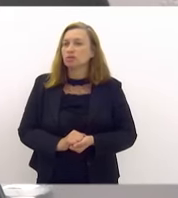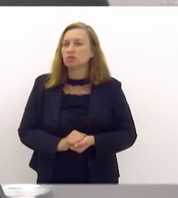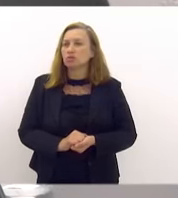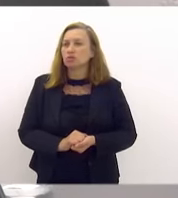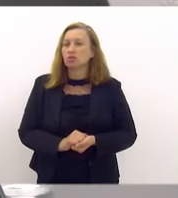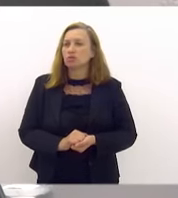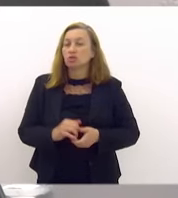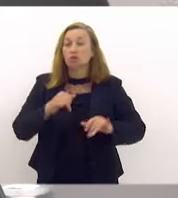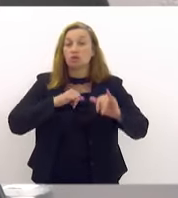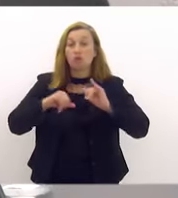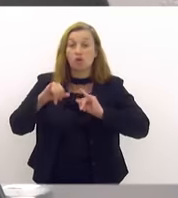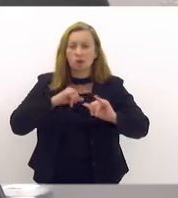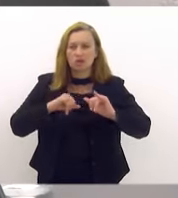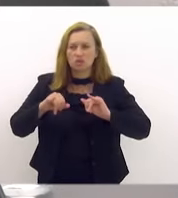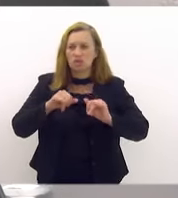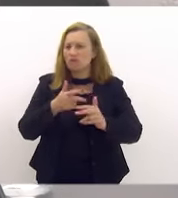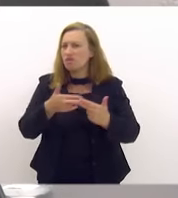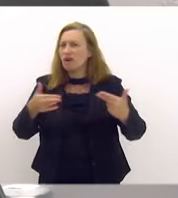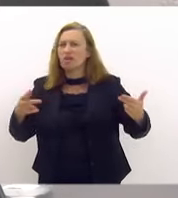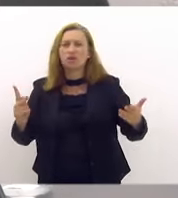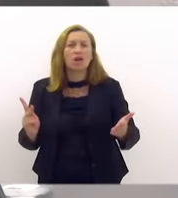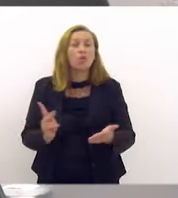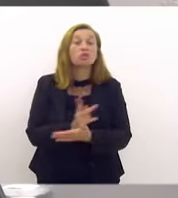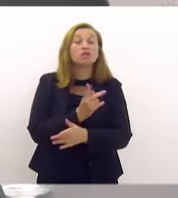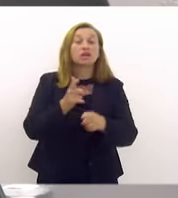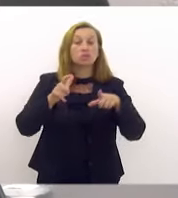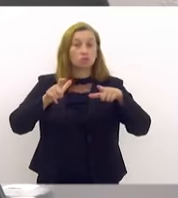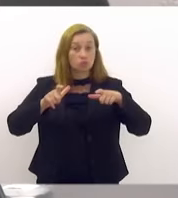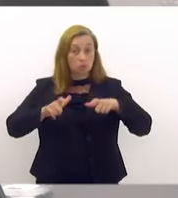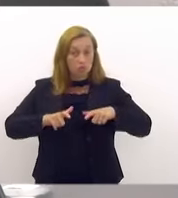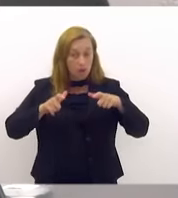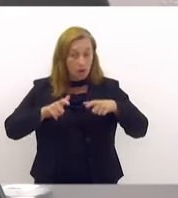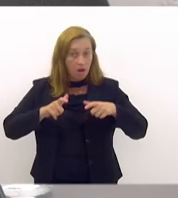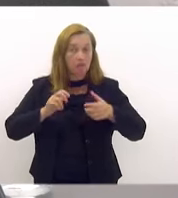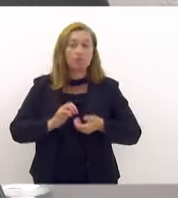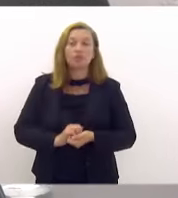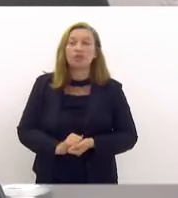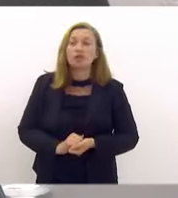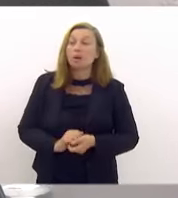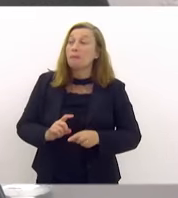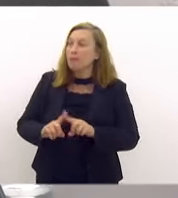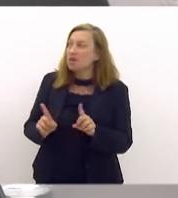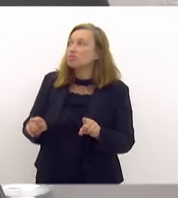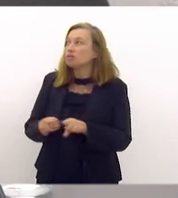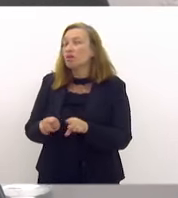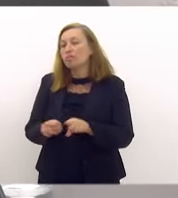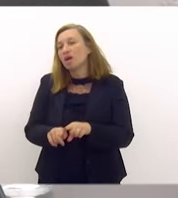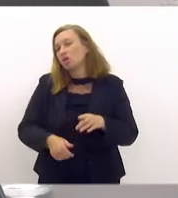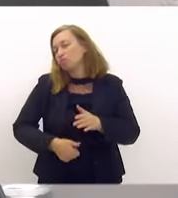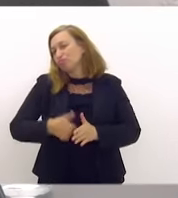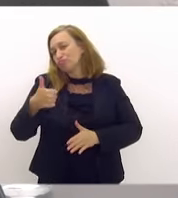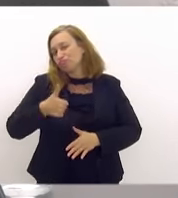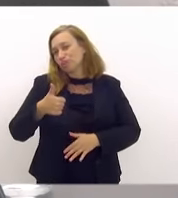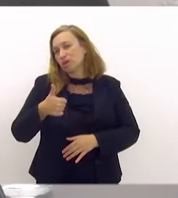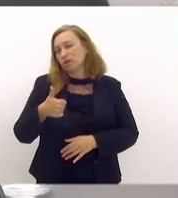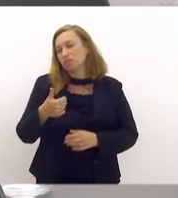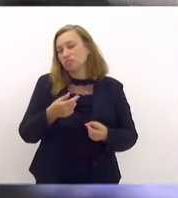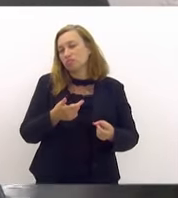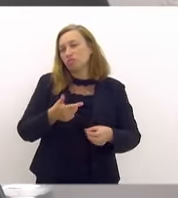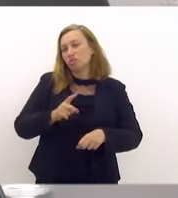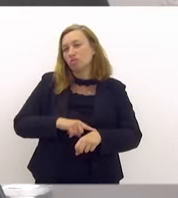notícias sobre o que ocorre ali naquele naquela localidade mas também num primeiro momento a gente